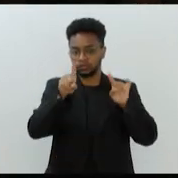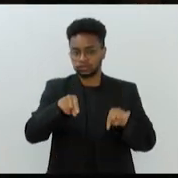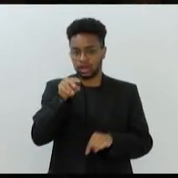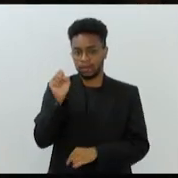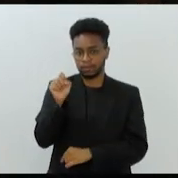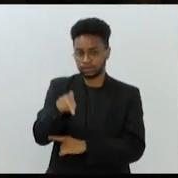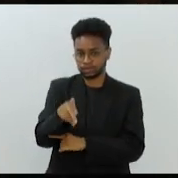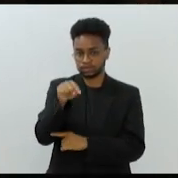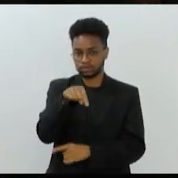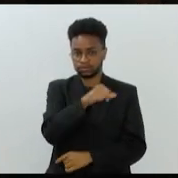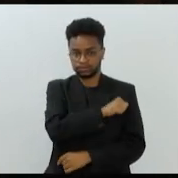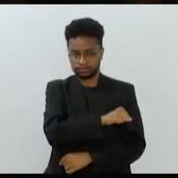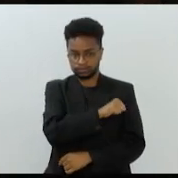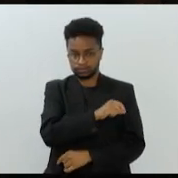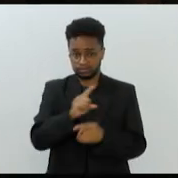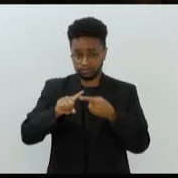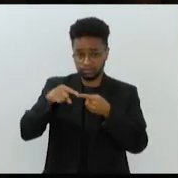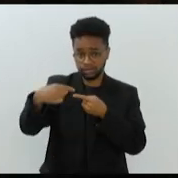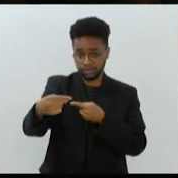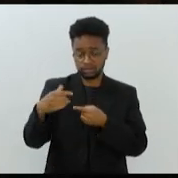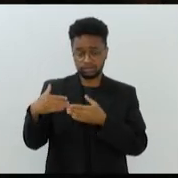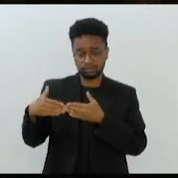Janeiro. Daqui a 10 anos,